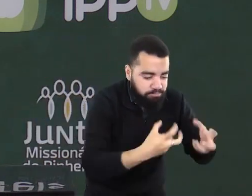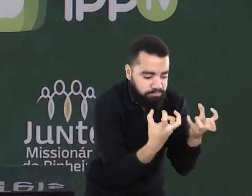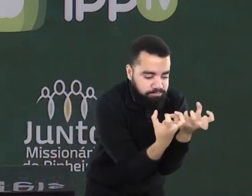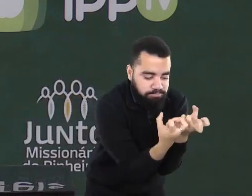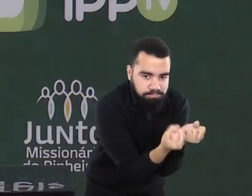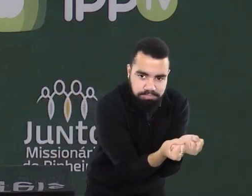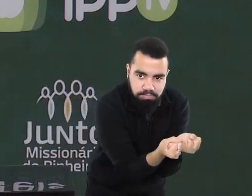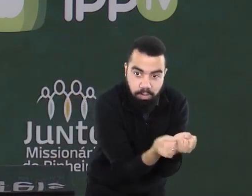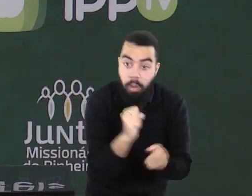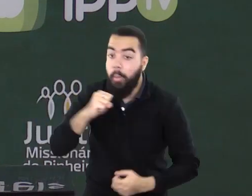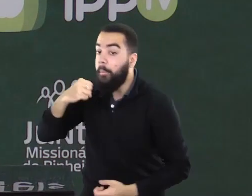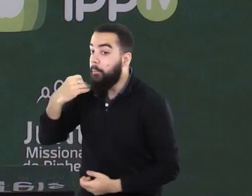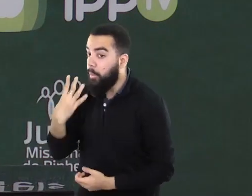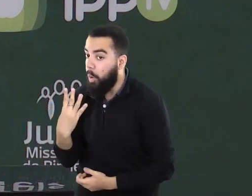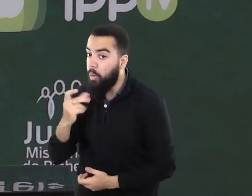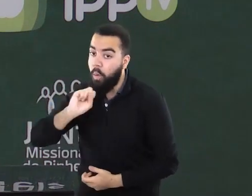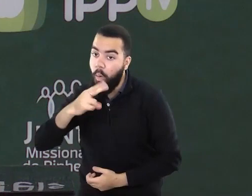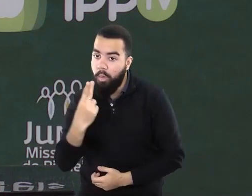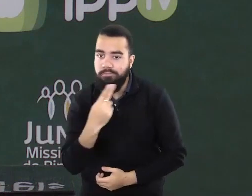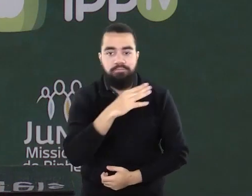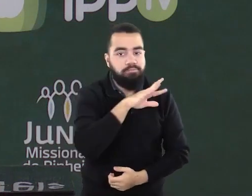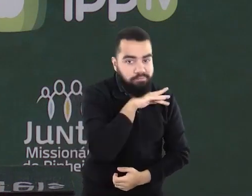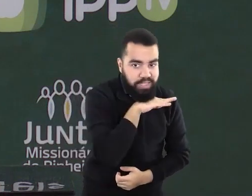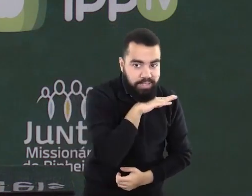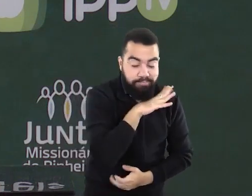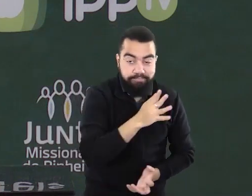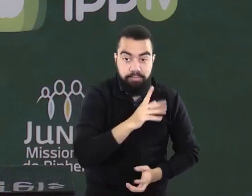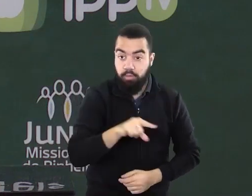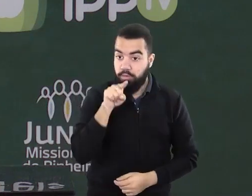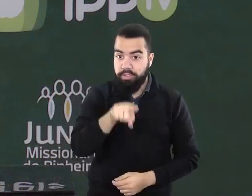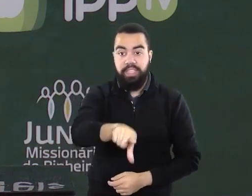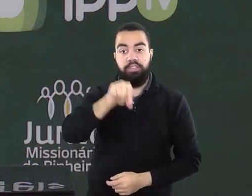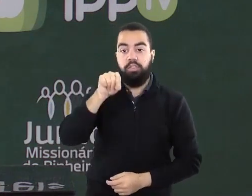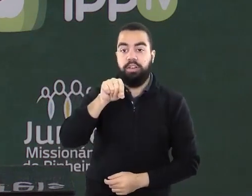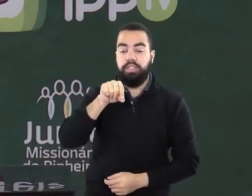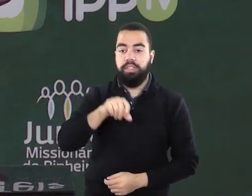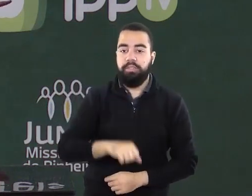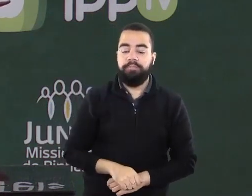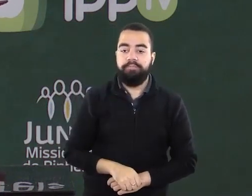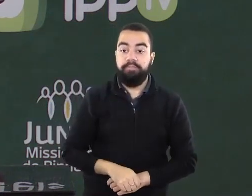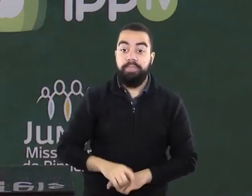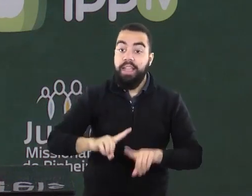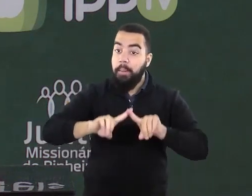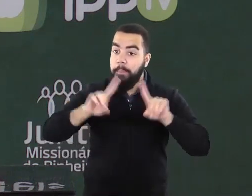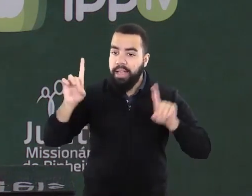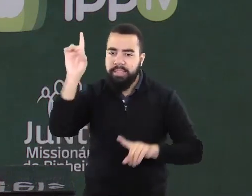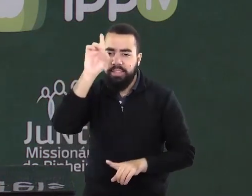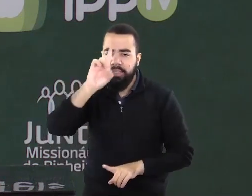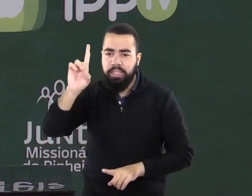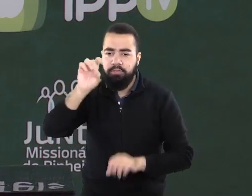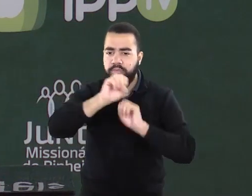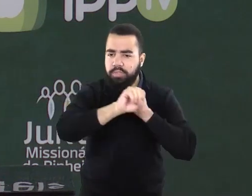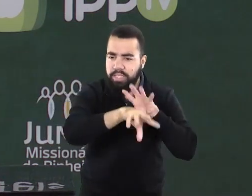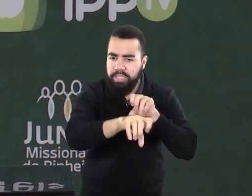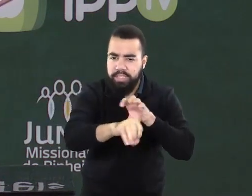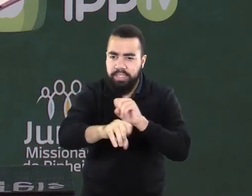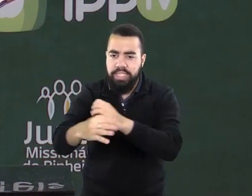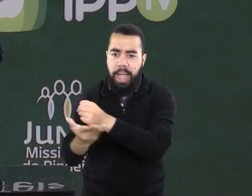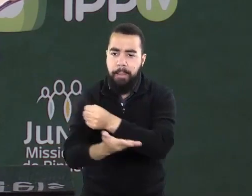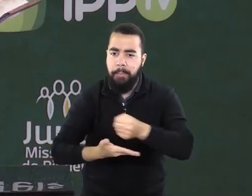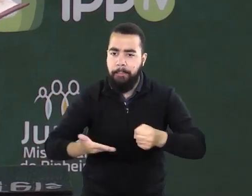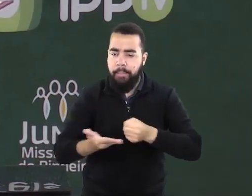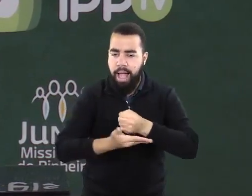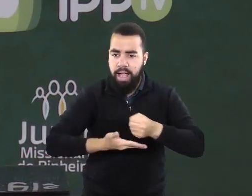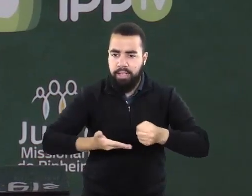escolha é sua. Porém, Deus nos dá princípios para que o casamento